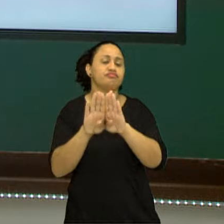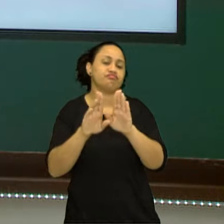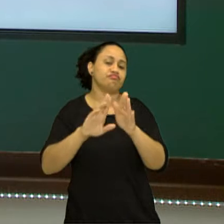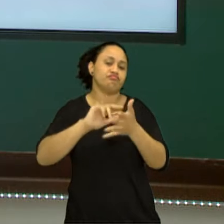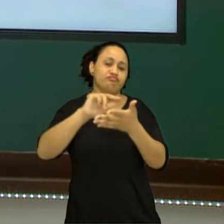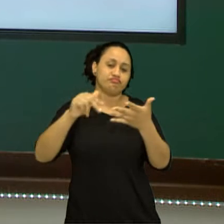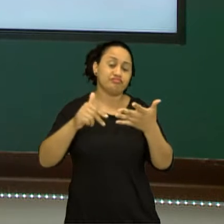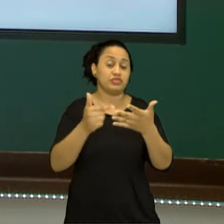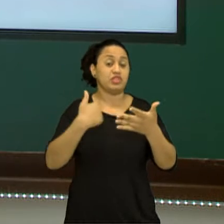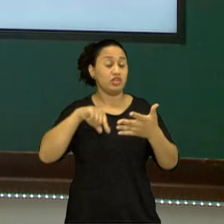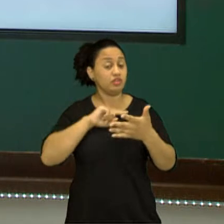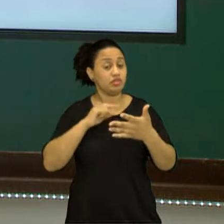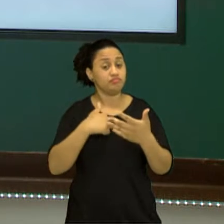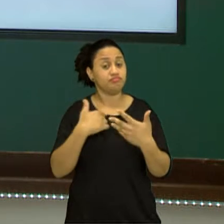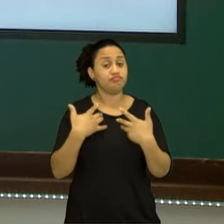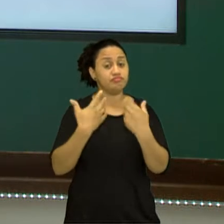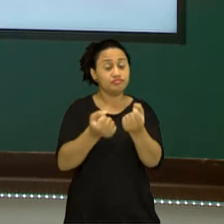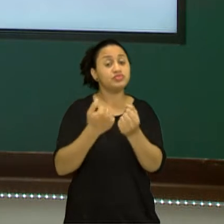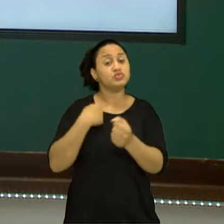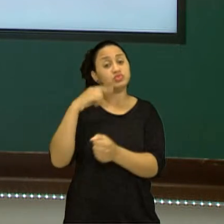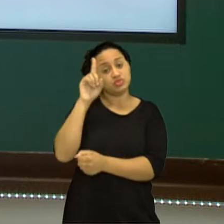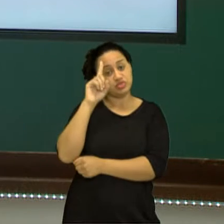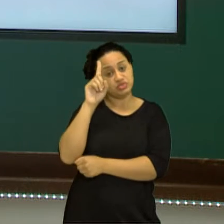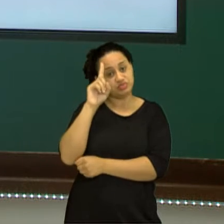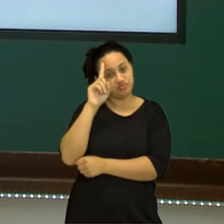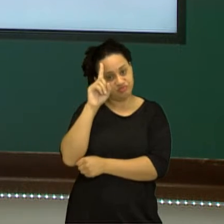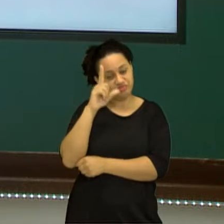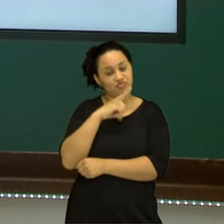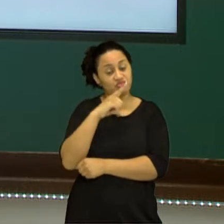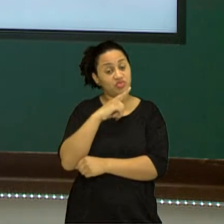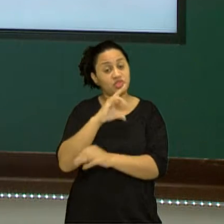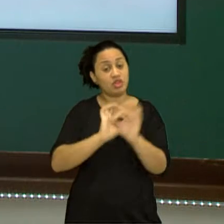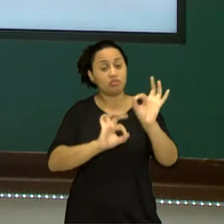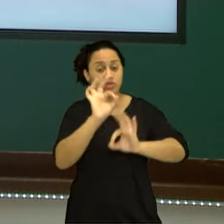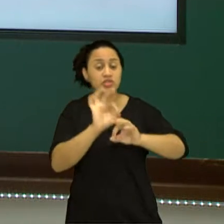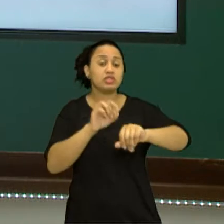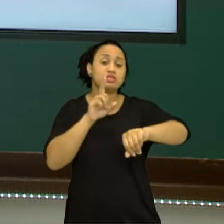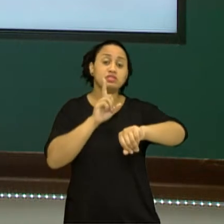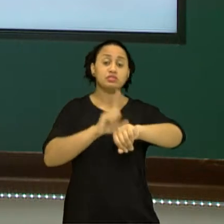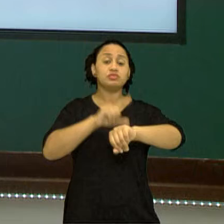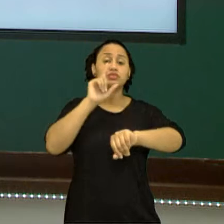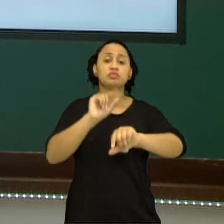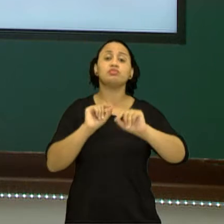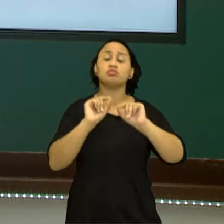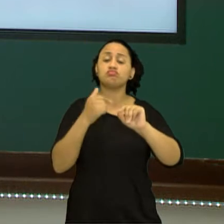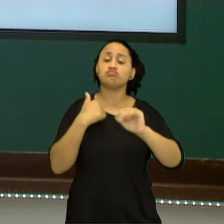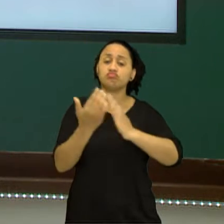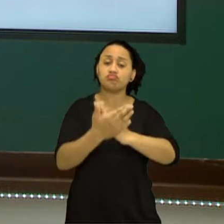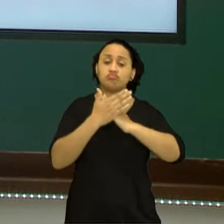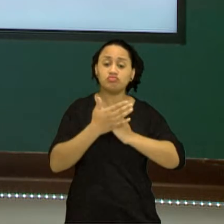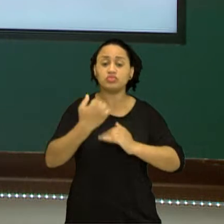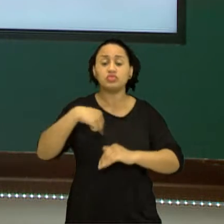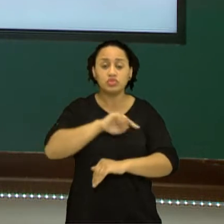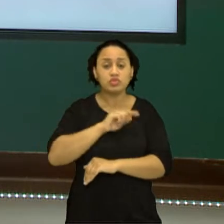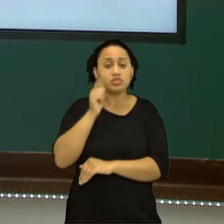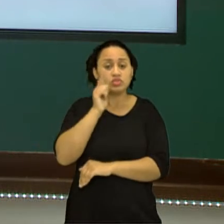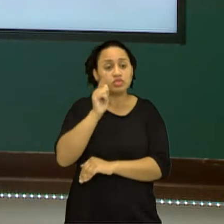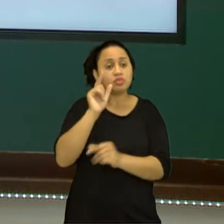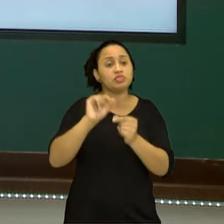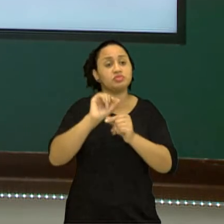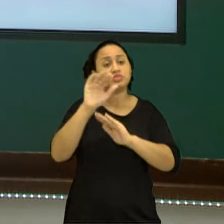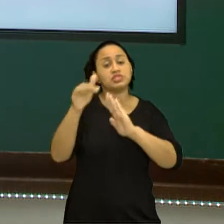gente assume, né, no nosso dia a dia. Ter uma boa gestão do tempo permite que a gente cumpra com excelência todas